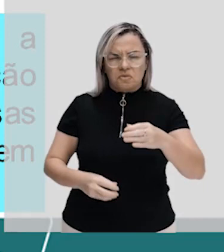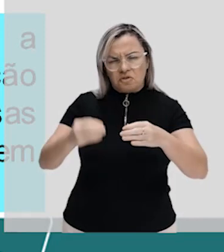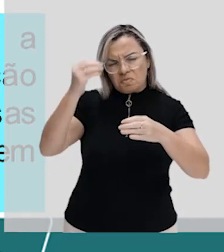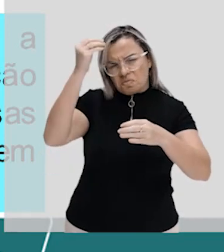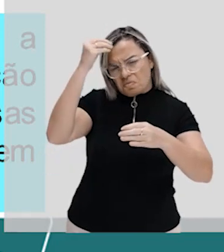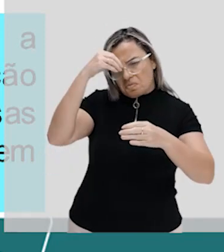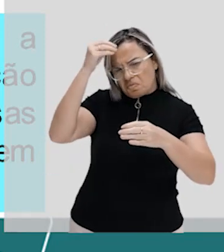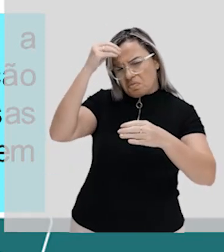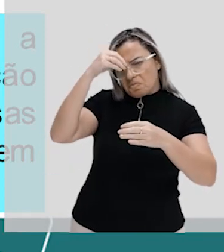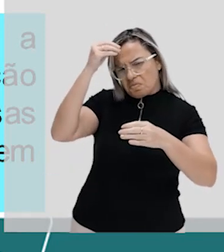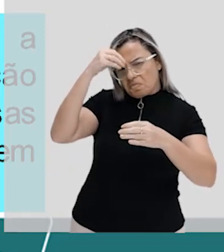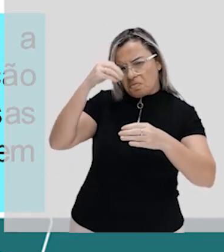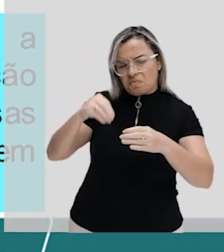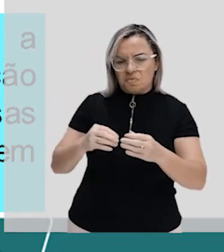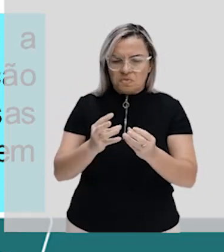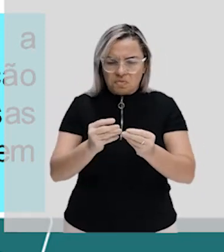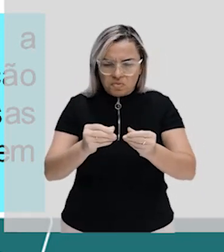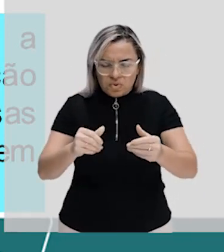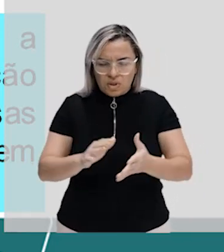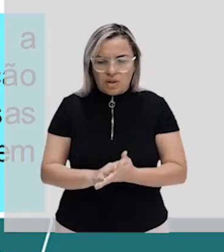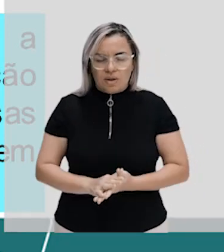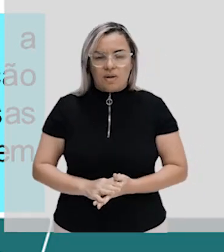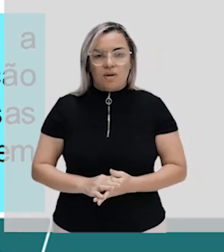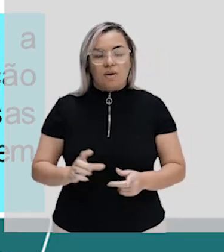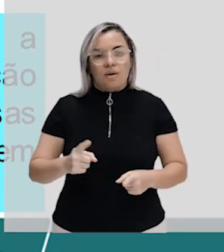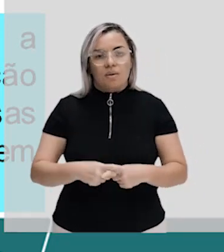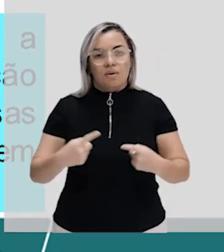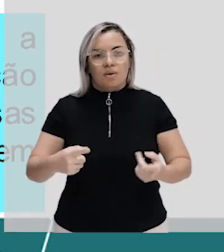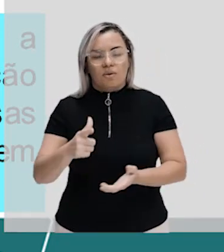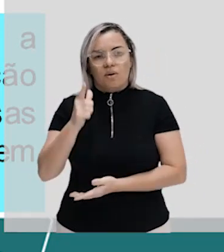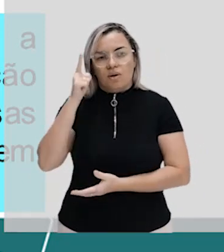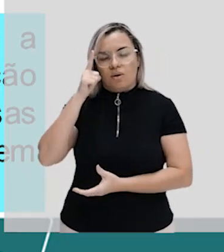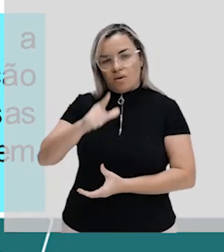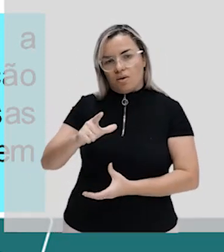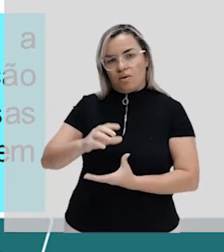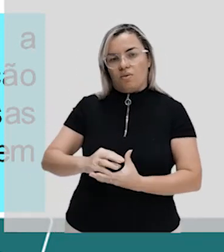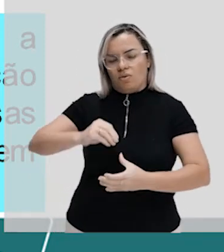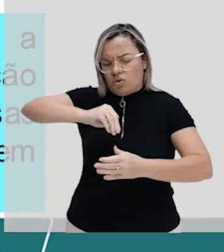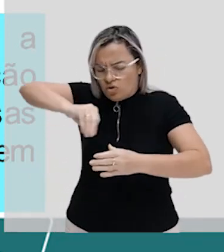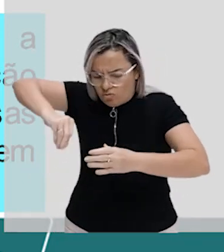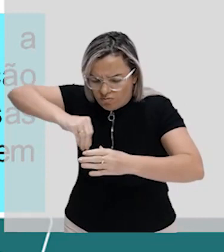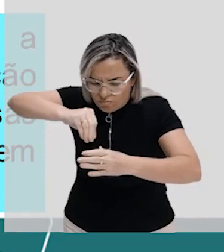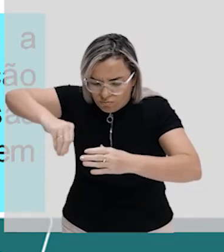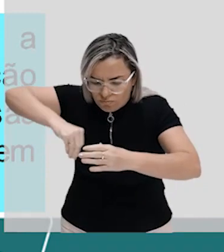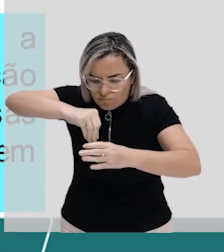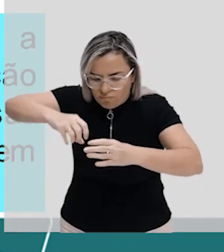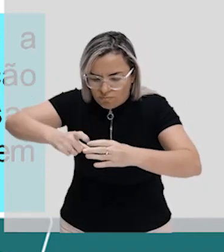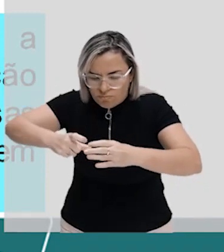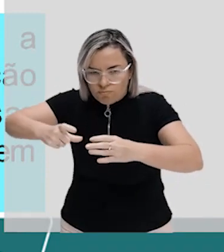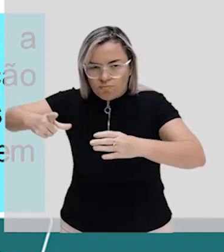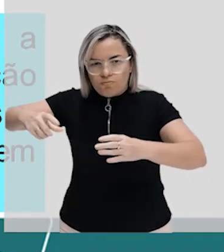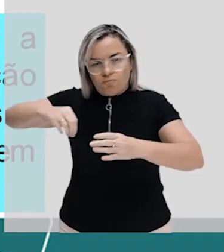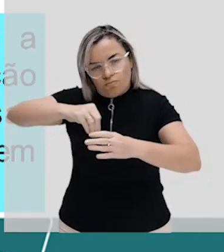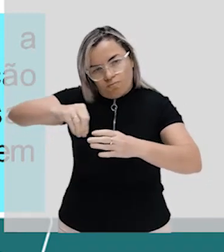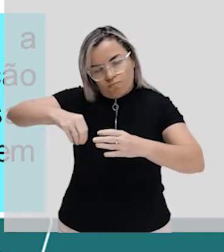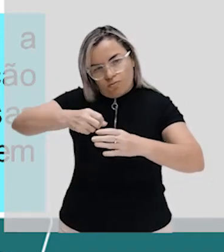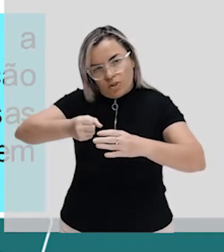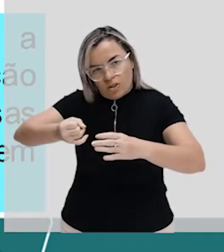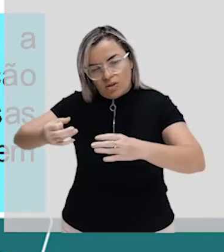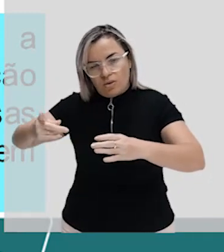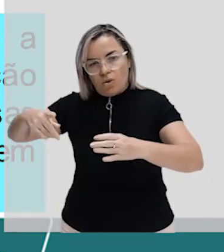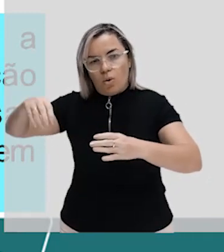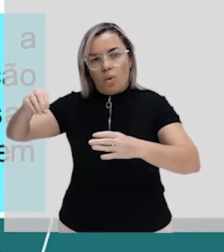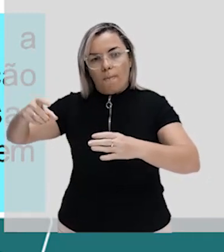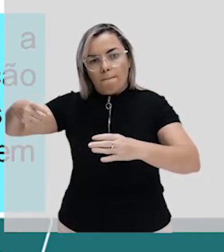seja, diluído. Mas se conseguirmos dissolver uma quantidade muito grande, do pó